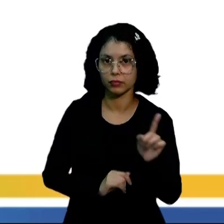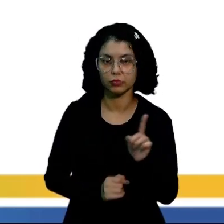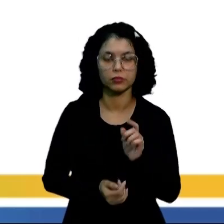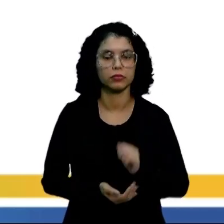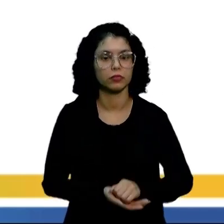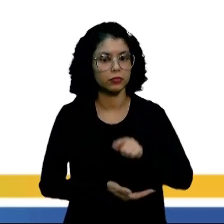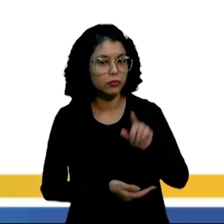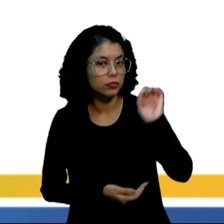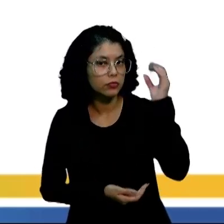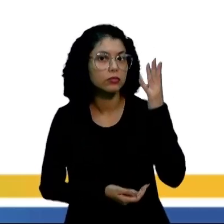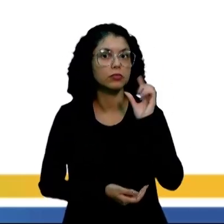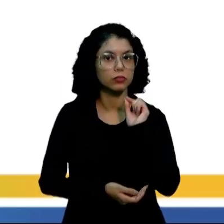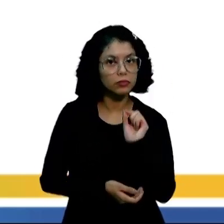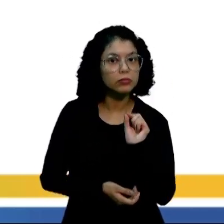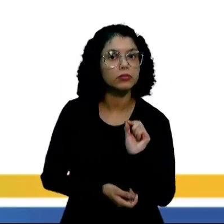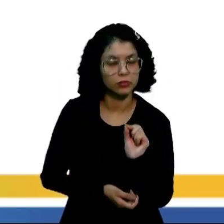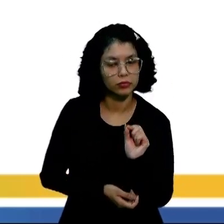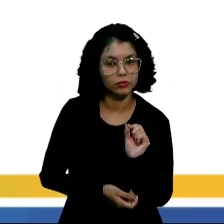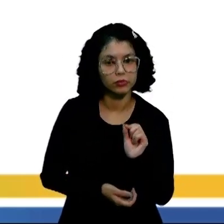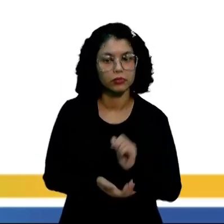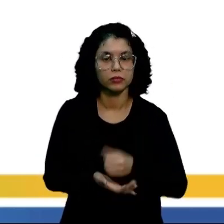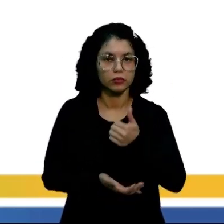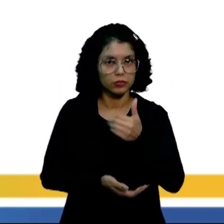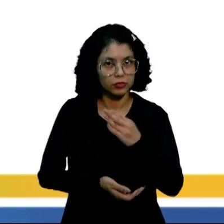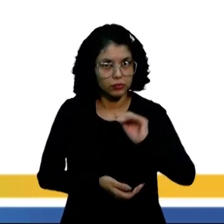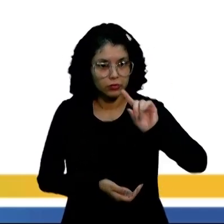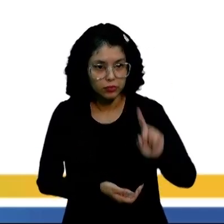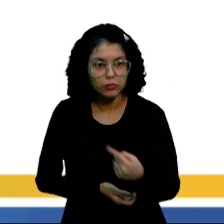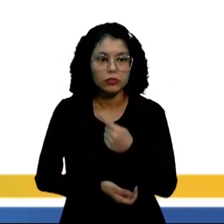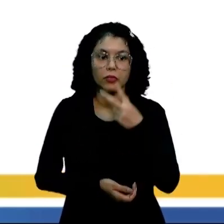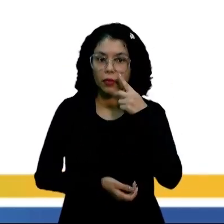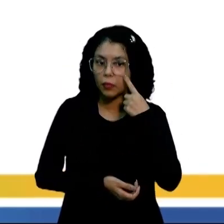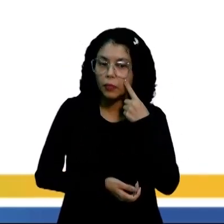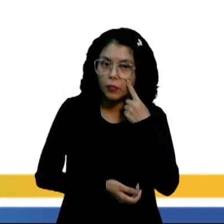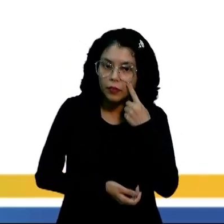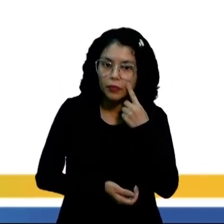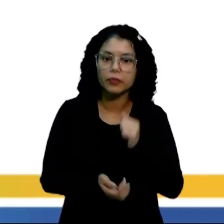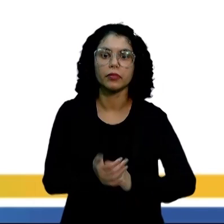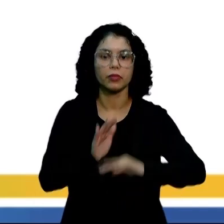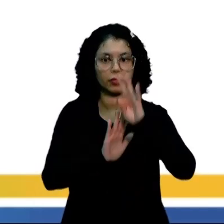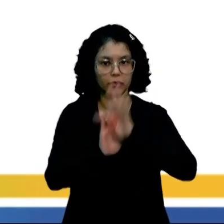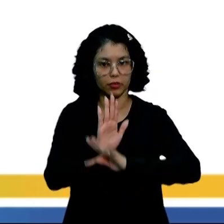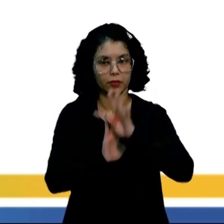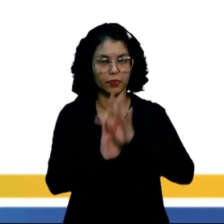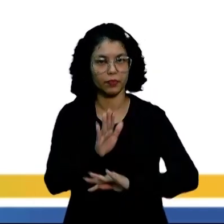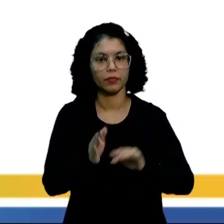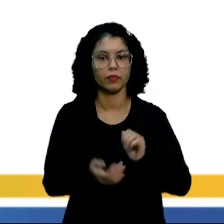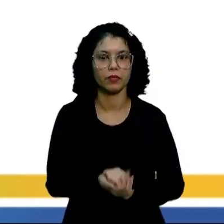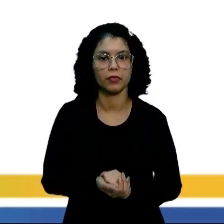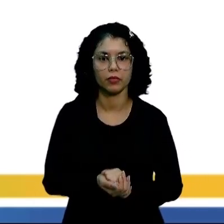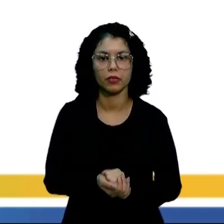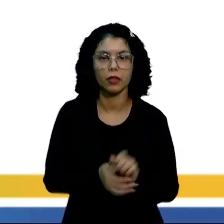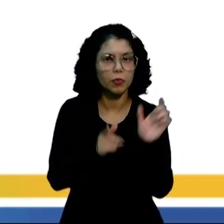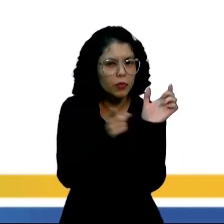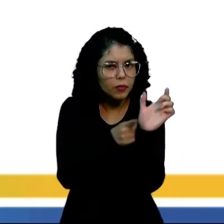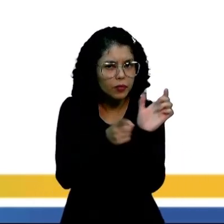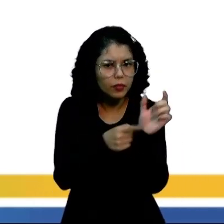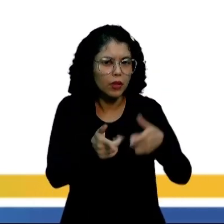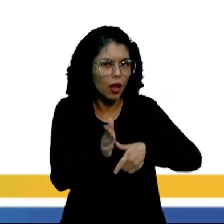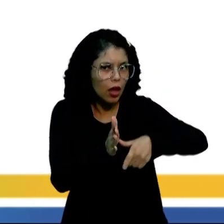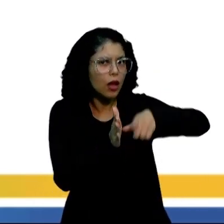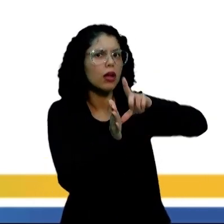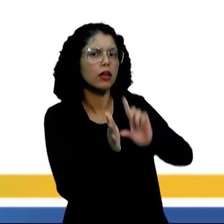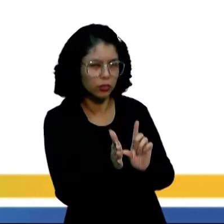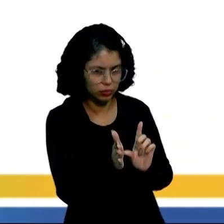Não, nesse caso aí, os 10.000 pacientes, vocês vão olhar lá no texto e nós temos uma palavrinha antes